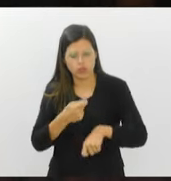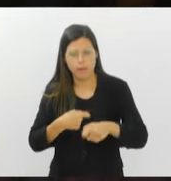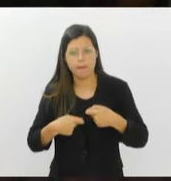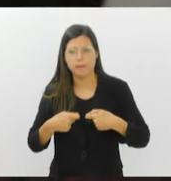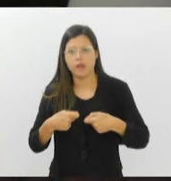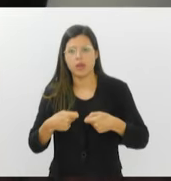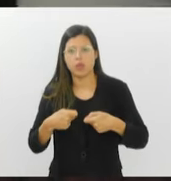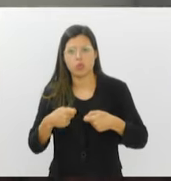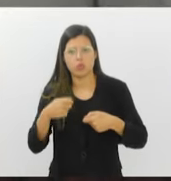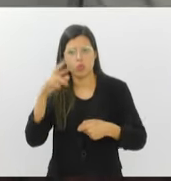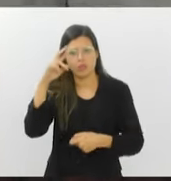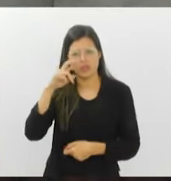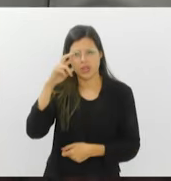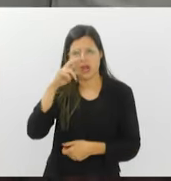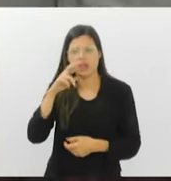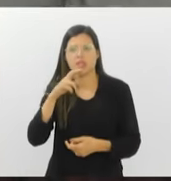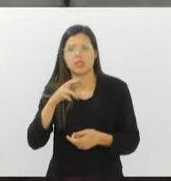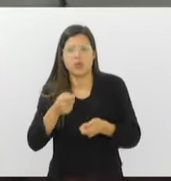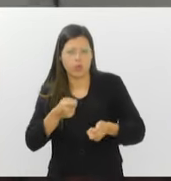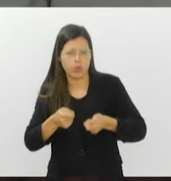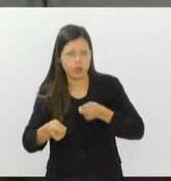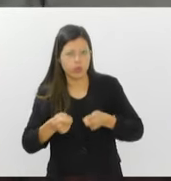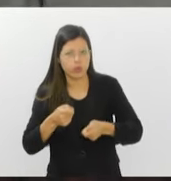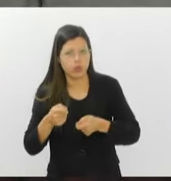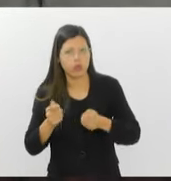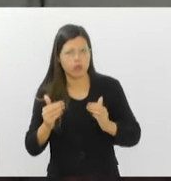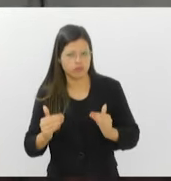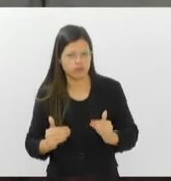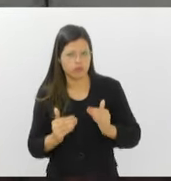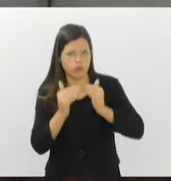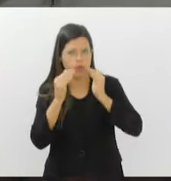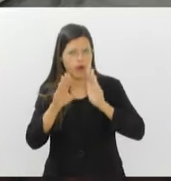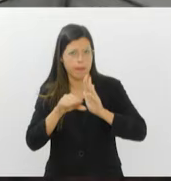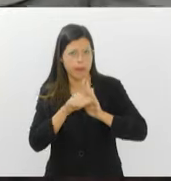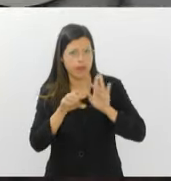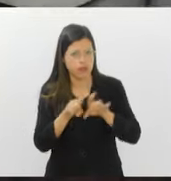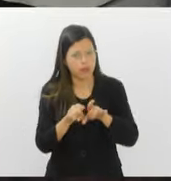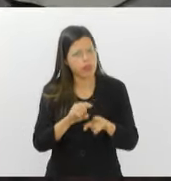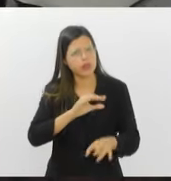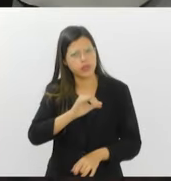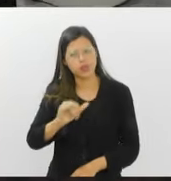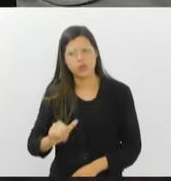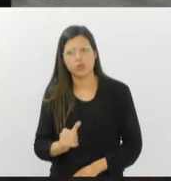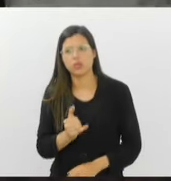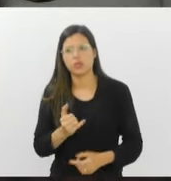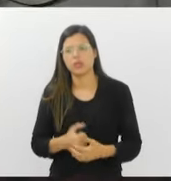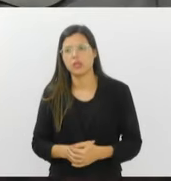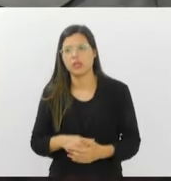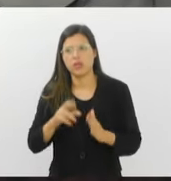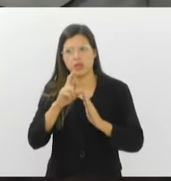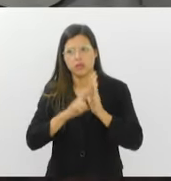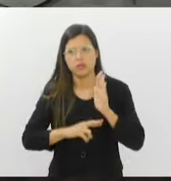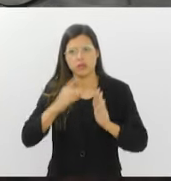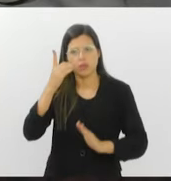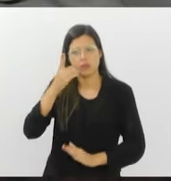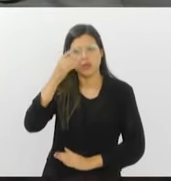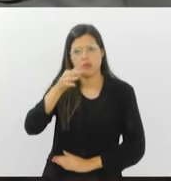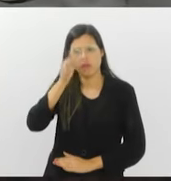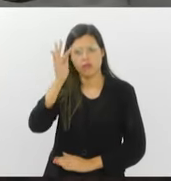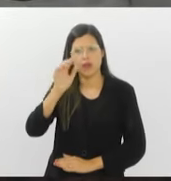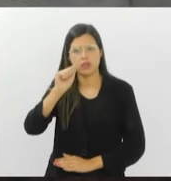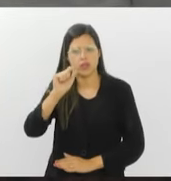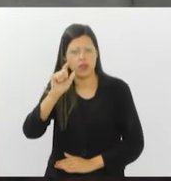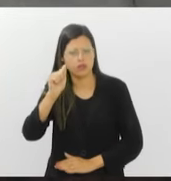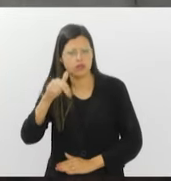Finanças, Fiscalização Financeira e Controle favorável com as emendas também da CCJ. Relatores, deputados Fred Pacheco, Alan